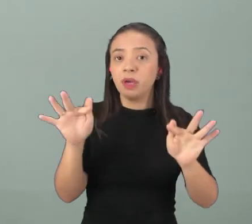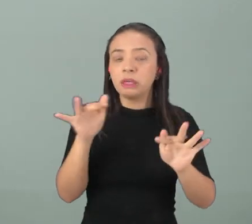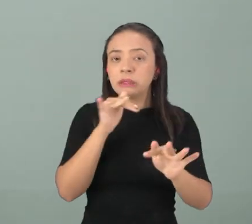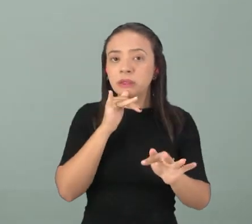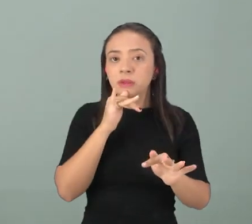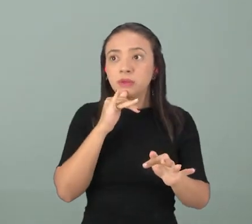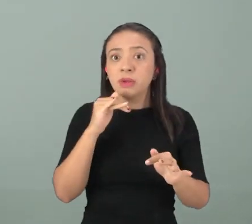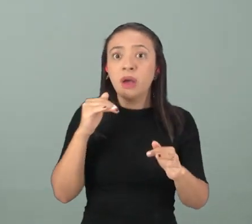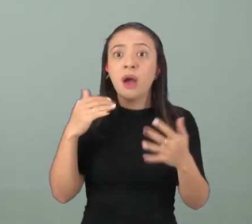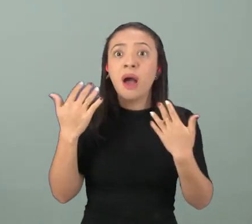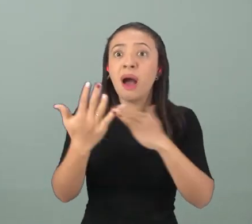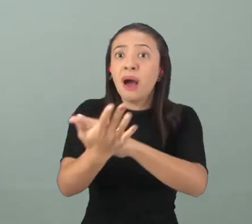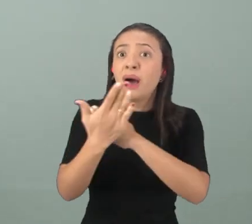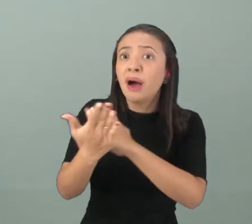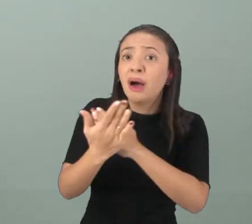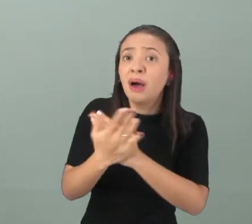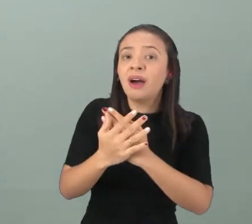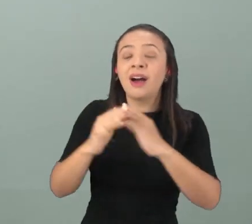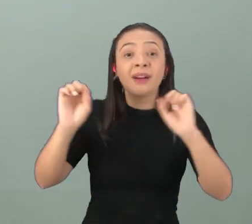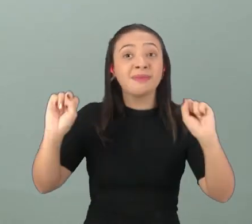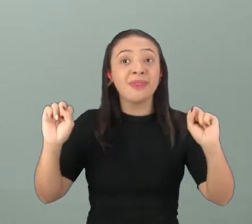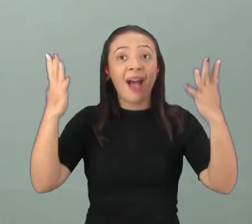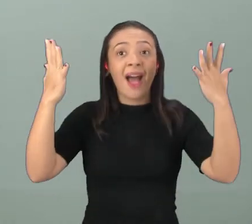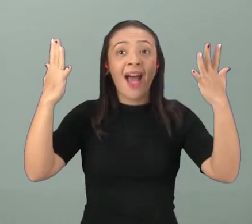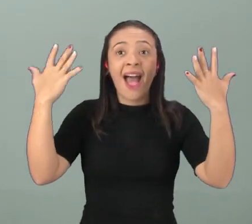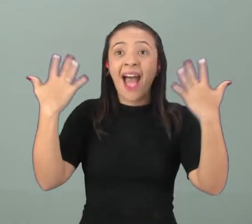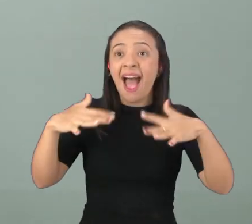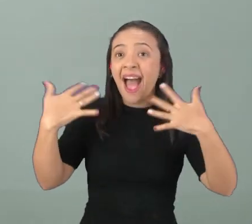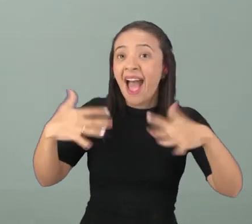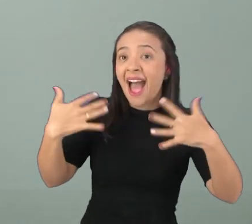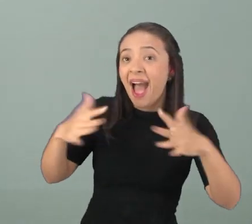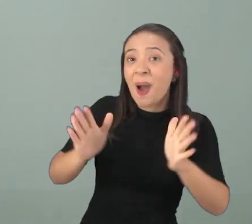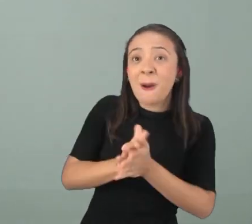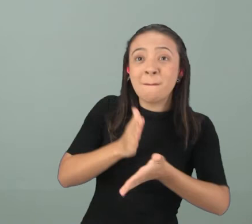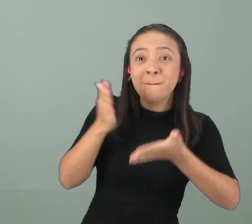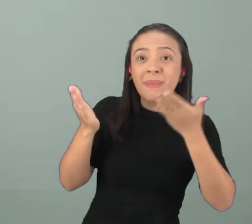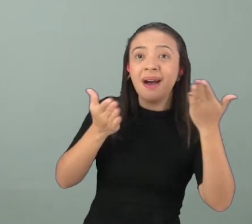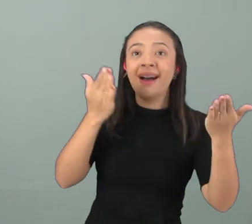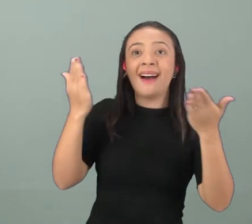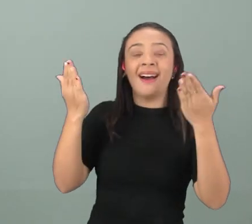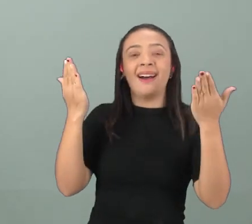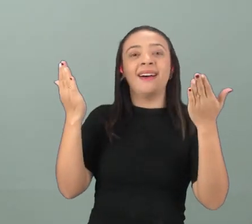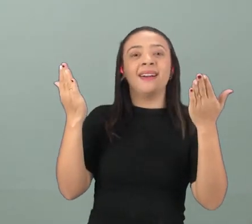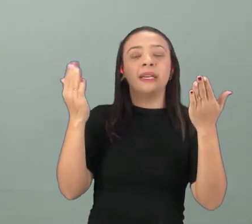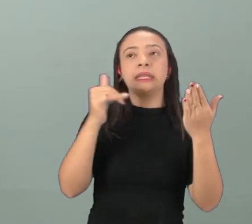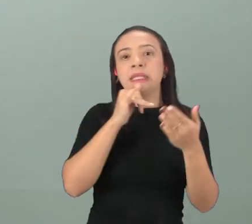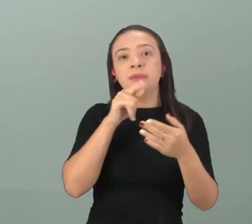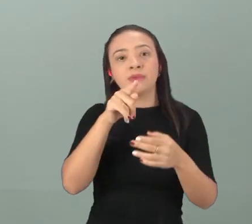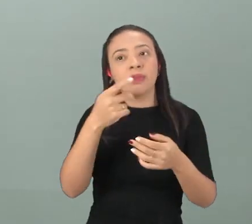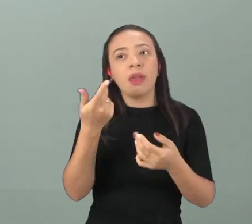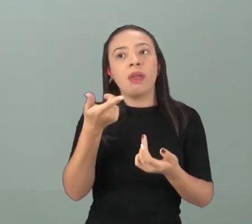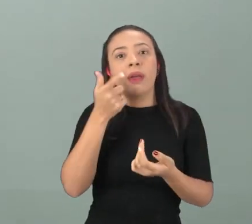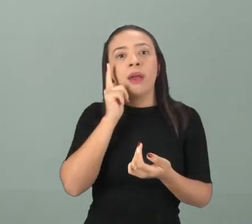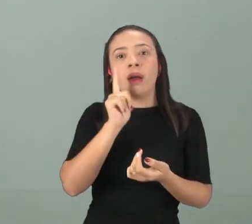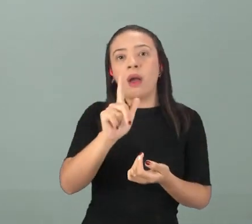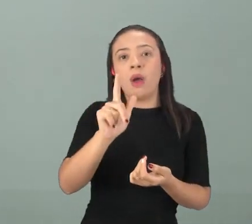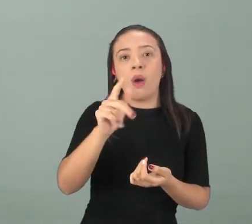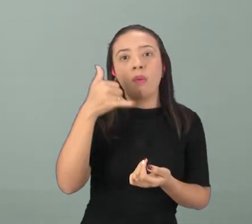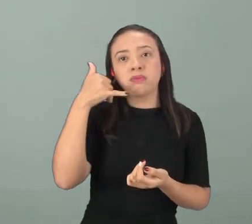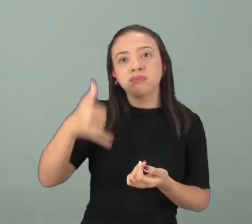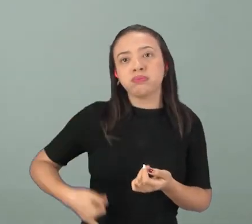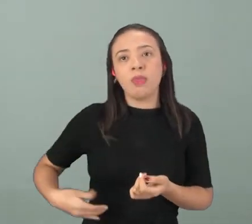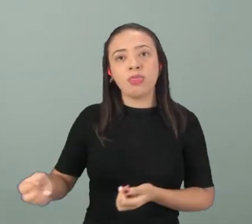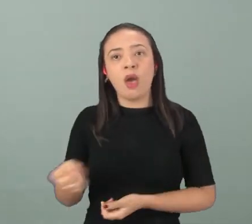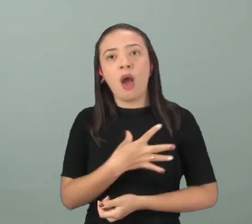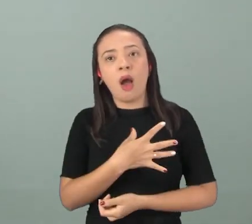falei, como socorro, viva, oba, tu ganha uma bicicleta nova do teu pai, um celular, como, né? Dependendo do presente que